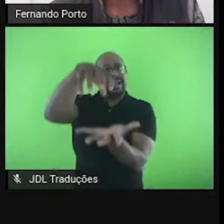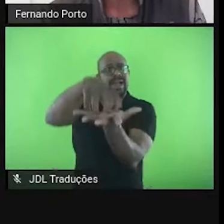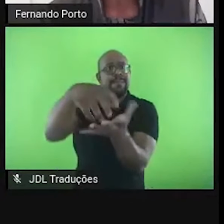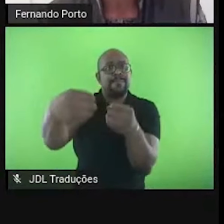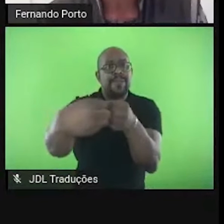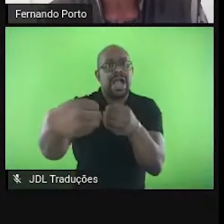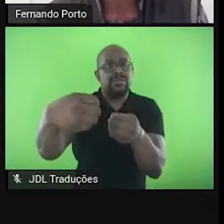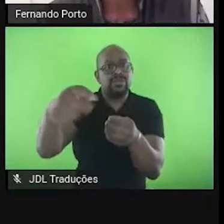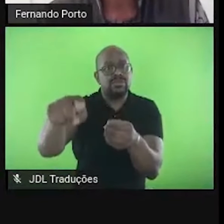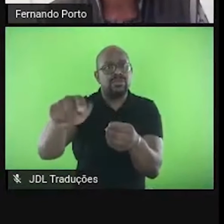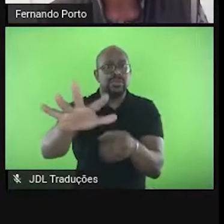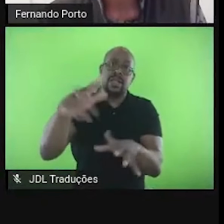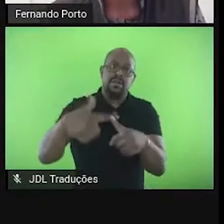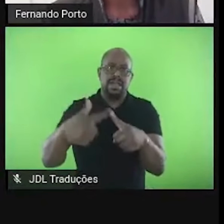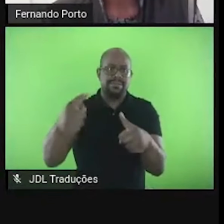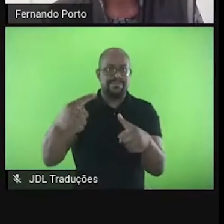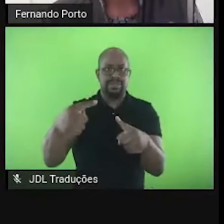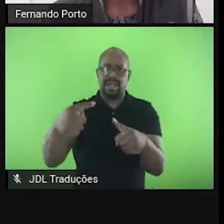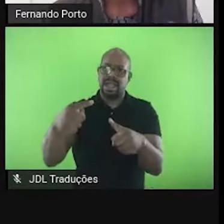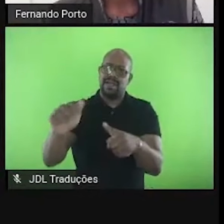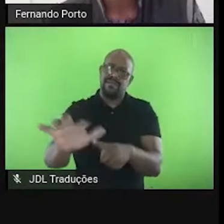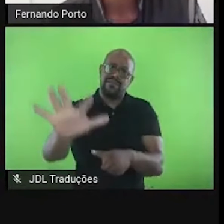Providência é uma favela que fica à beira do mar,